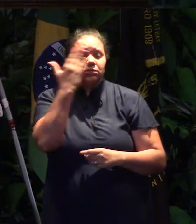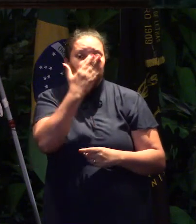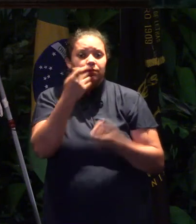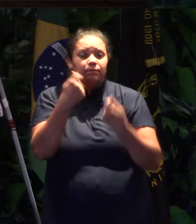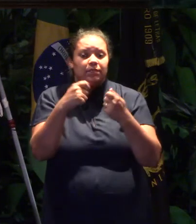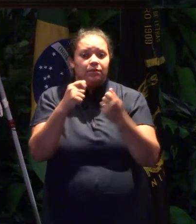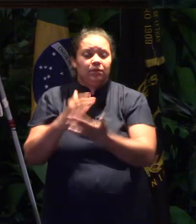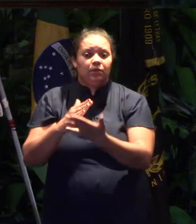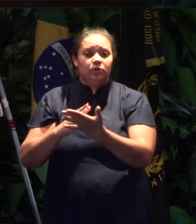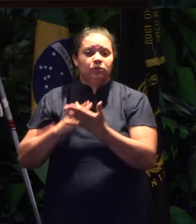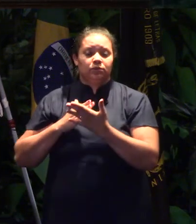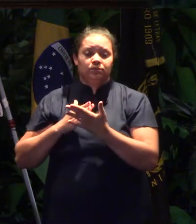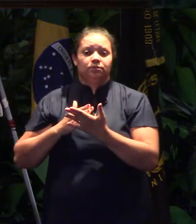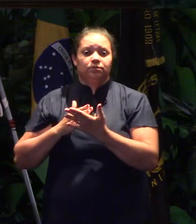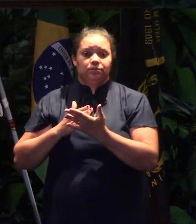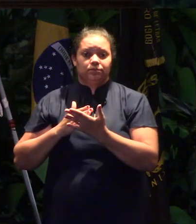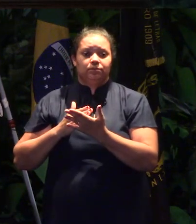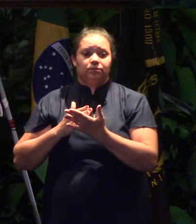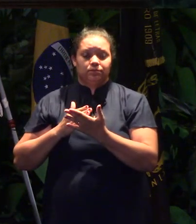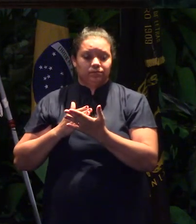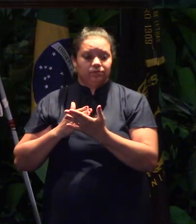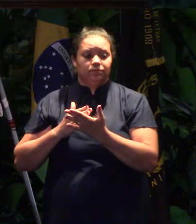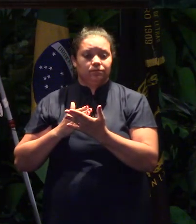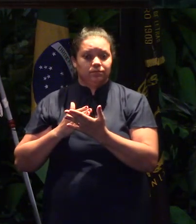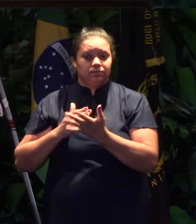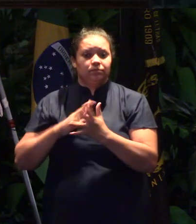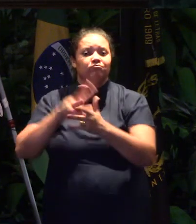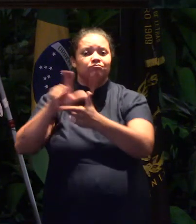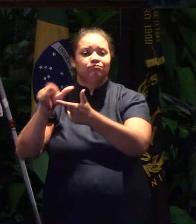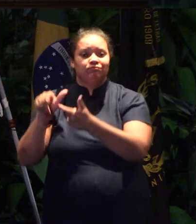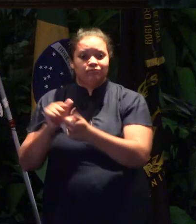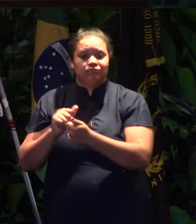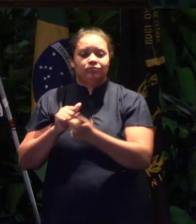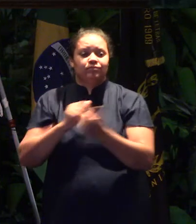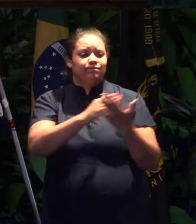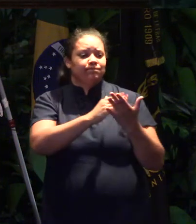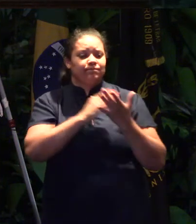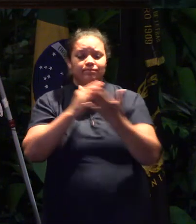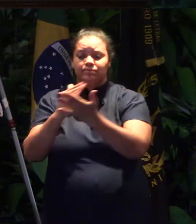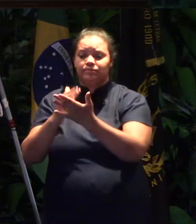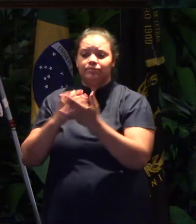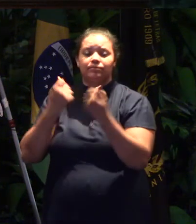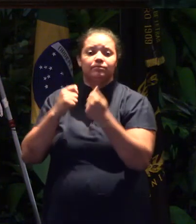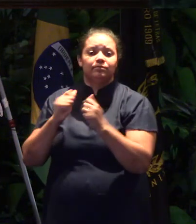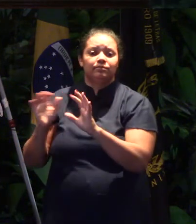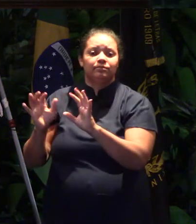precisando ter mesmo com o mundo, né, com o outro, com o mundo, né?